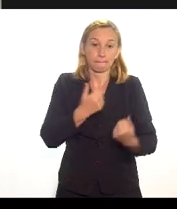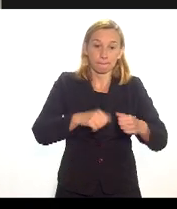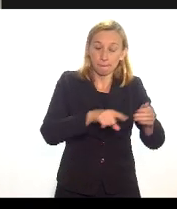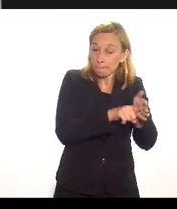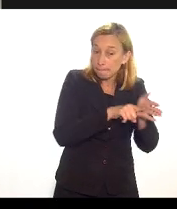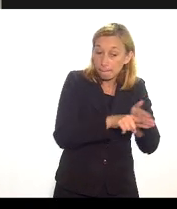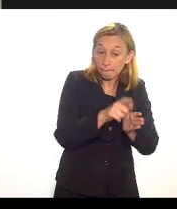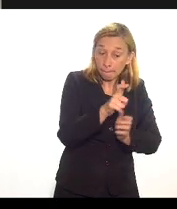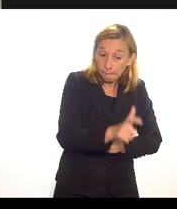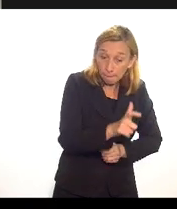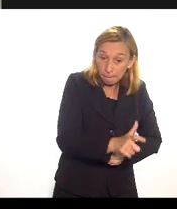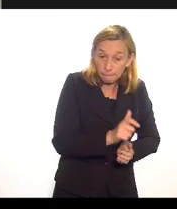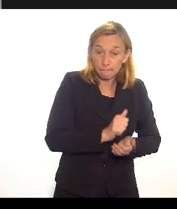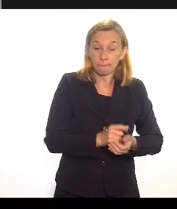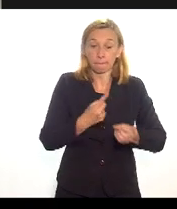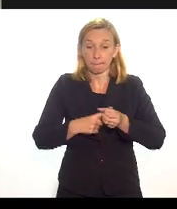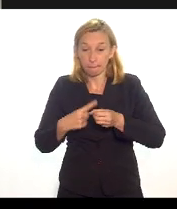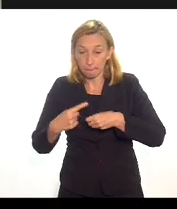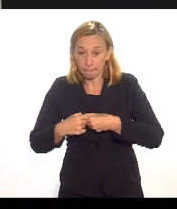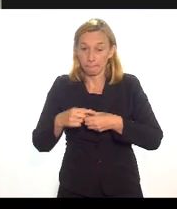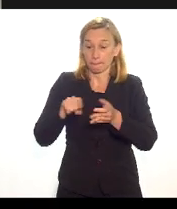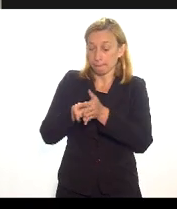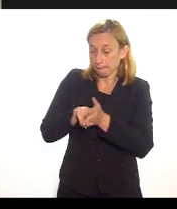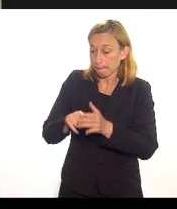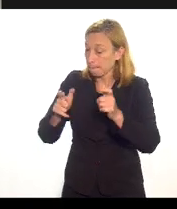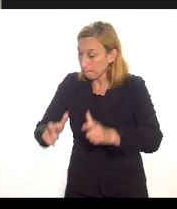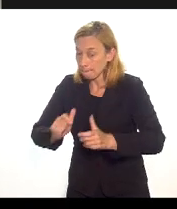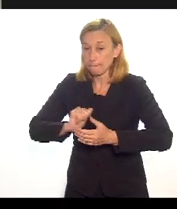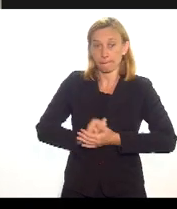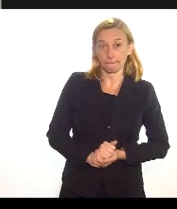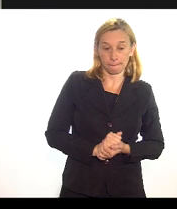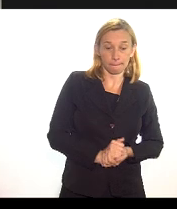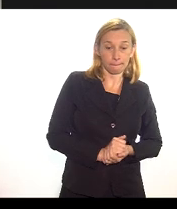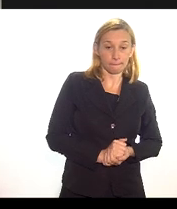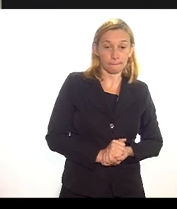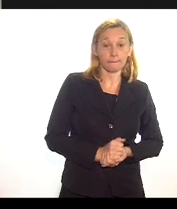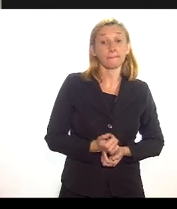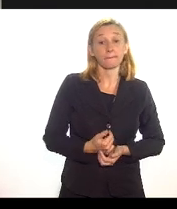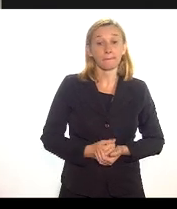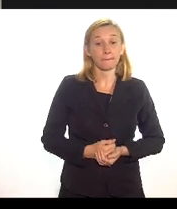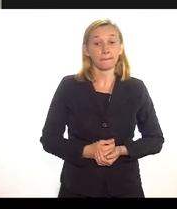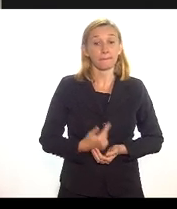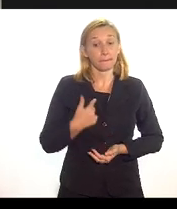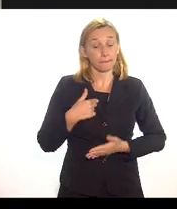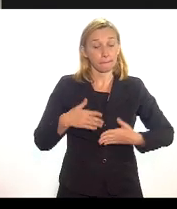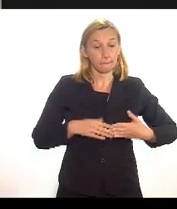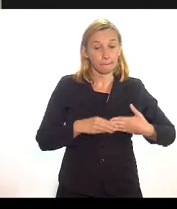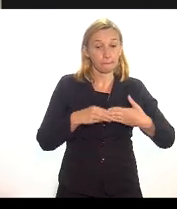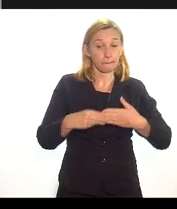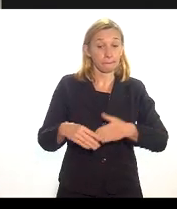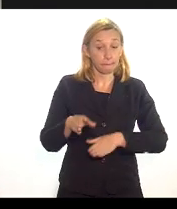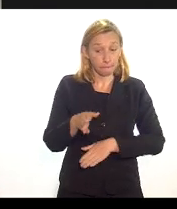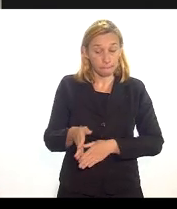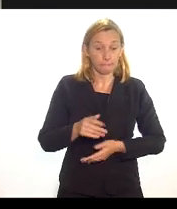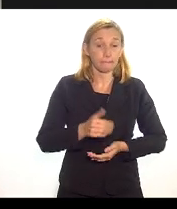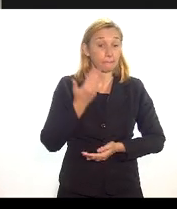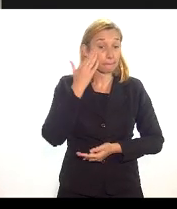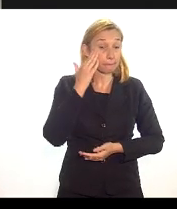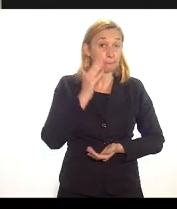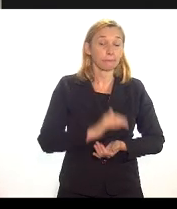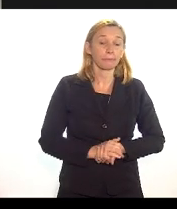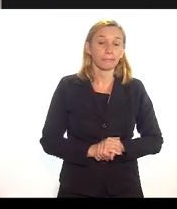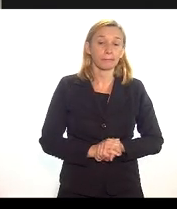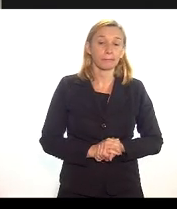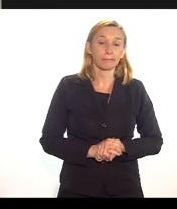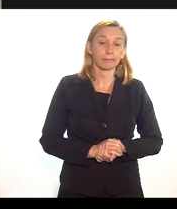isso, os municípios têm sim que fiscalizar isso. Então, eu estou mais indo por aí, né, entendendo